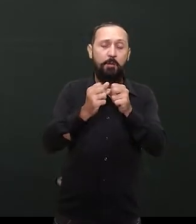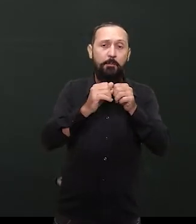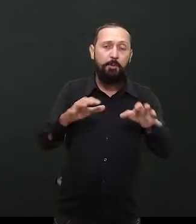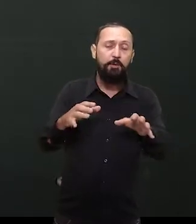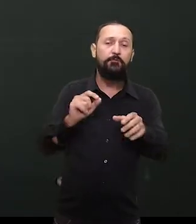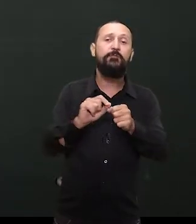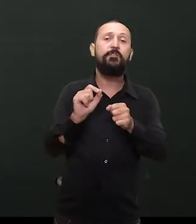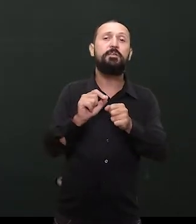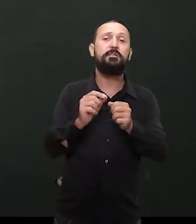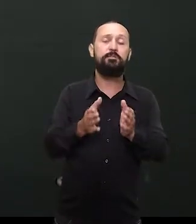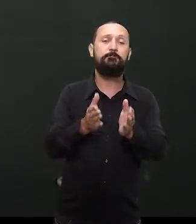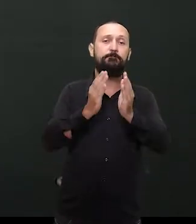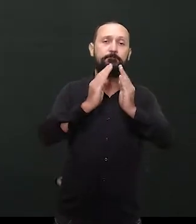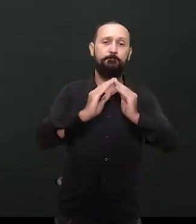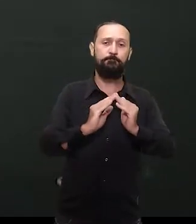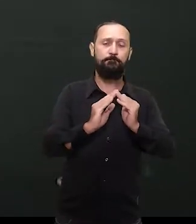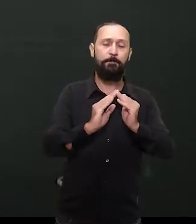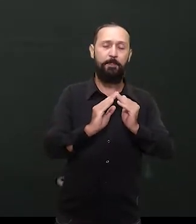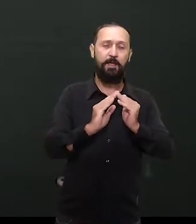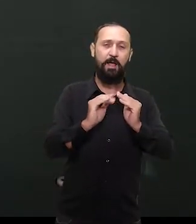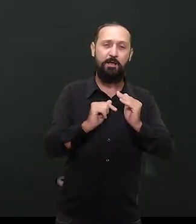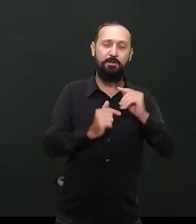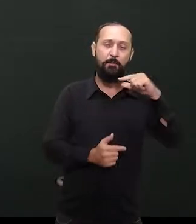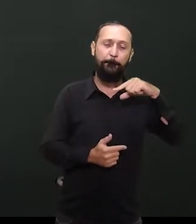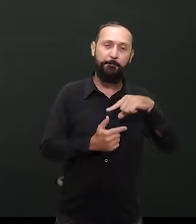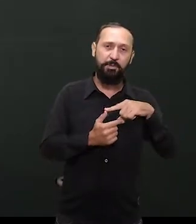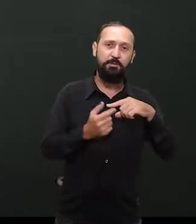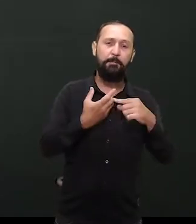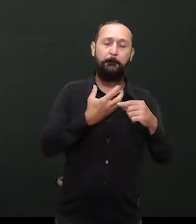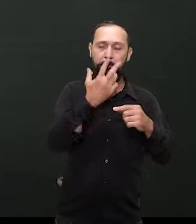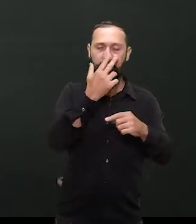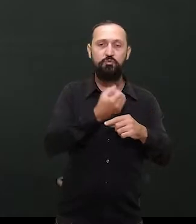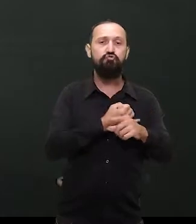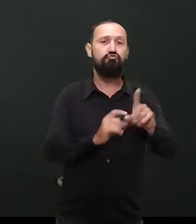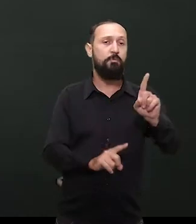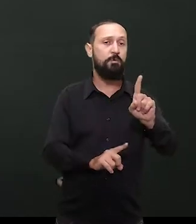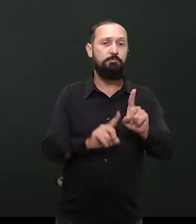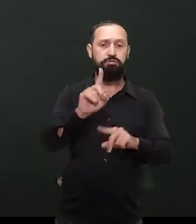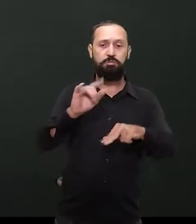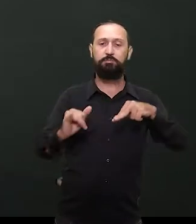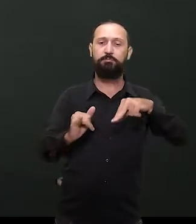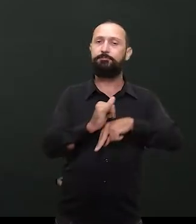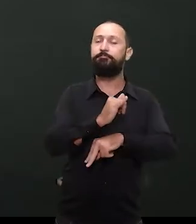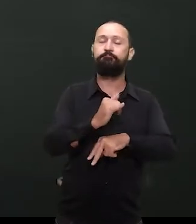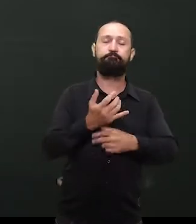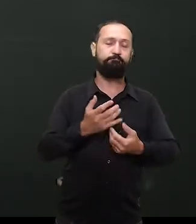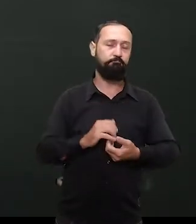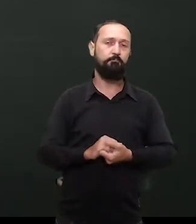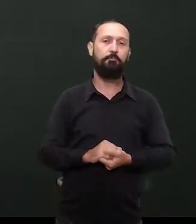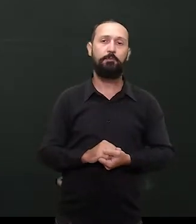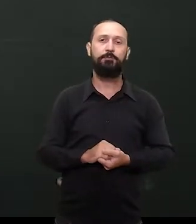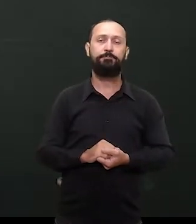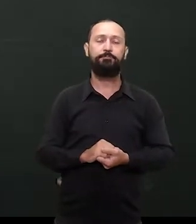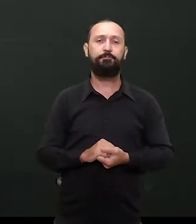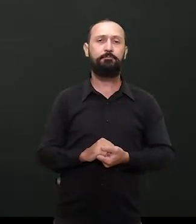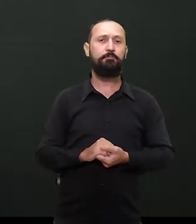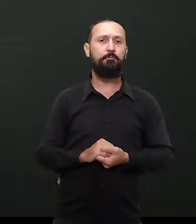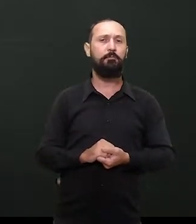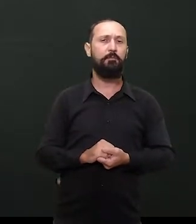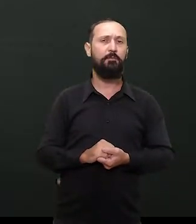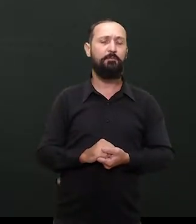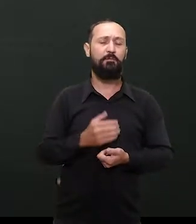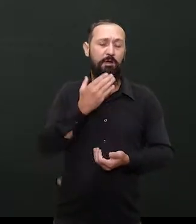pandemia nos ter forçado a ficar cada vez mais dentro de casa esses números ficaram alarmantes cresceram de forma é